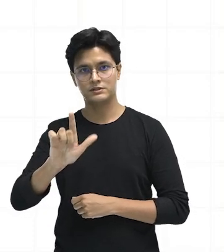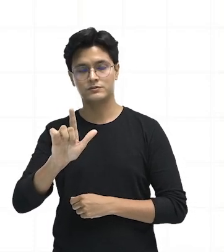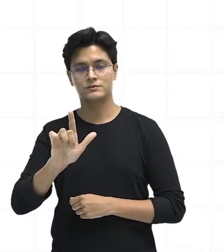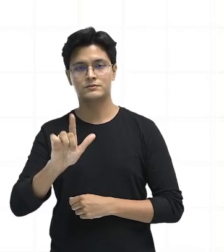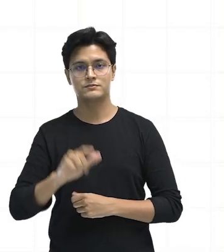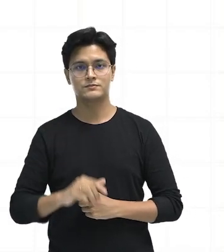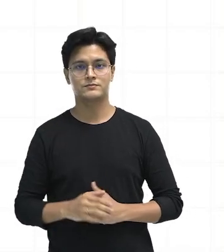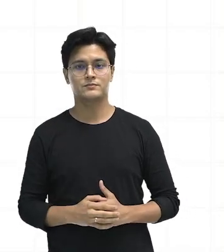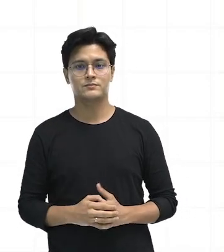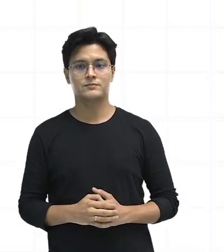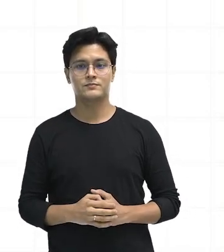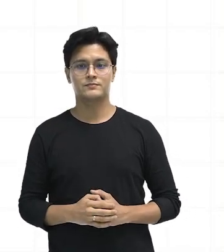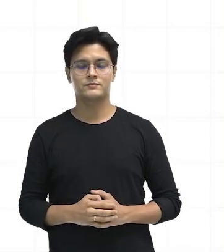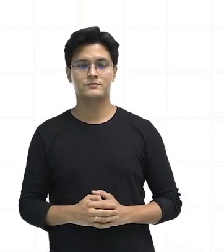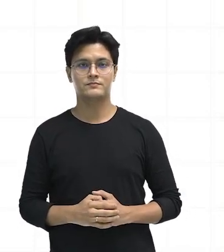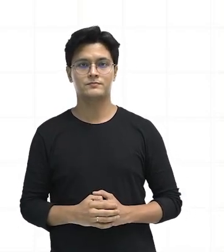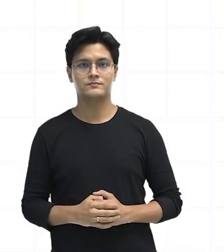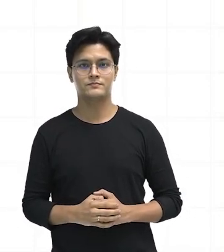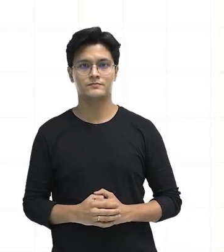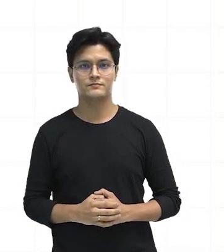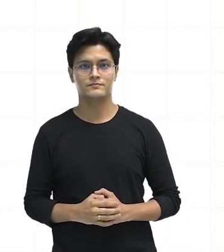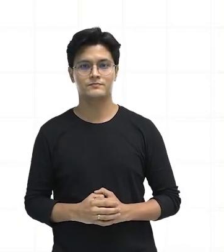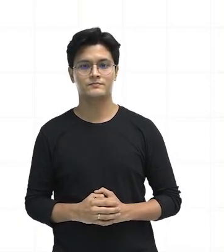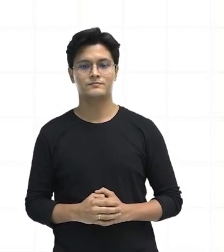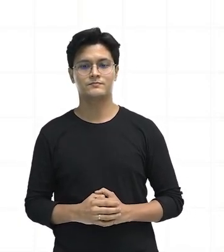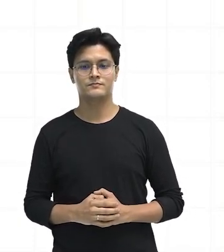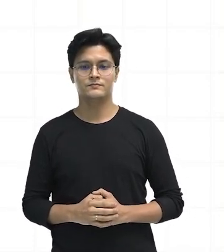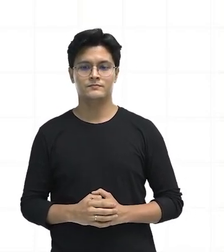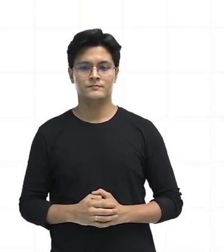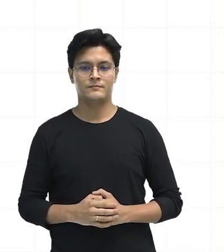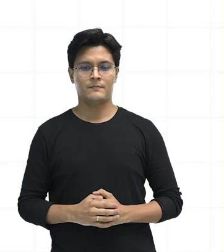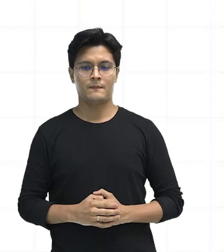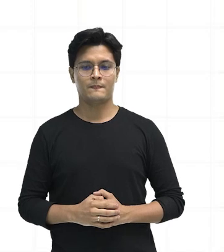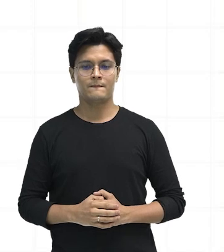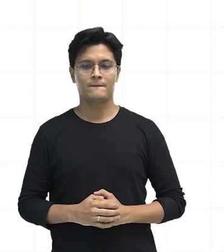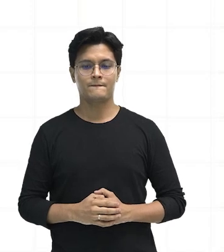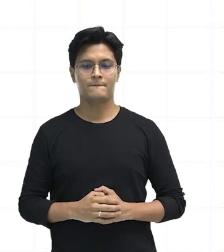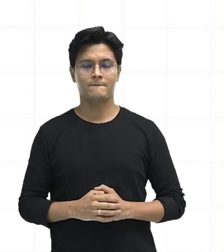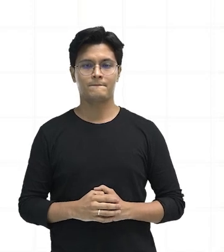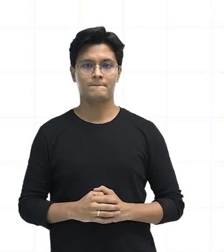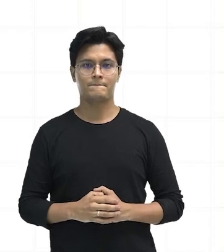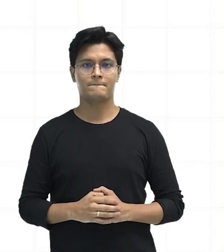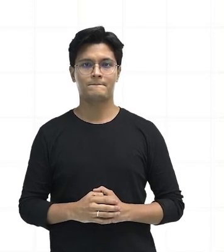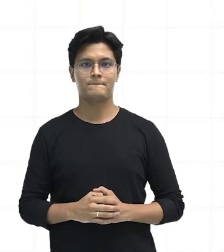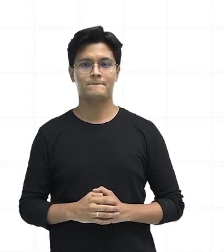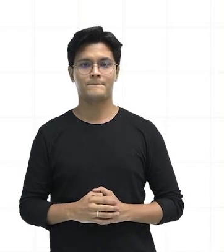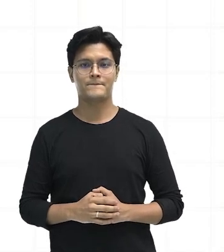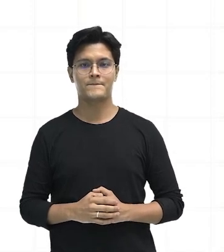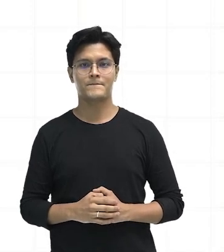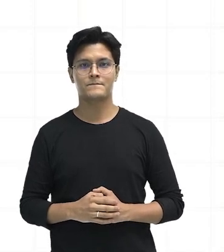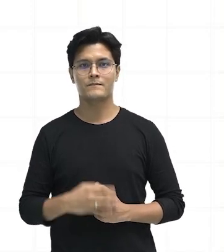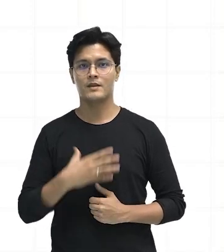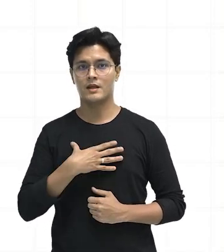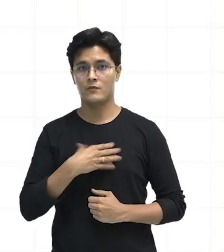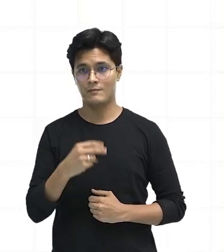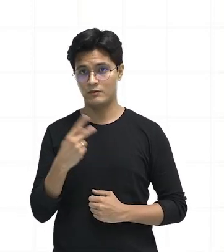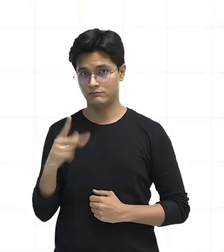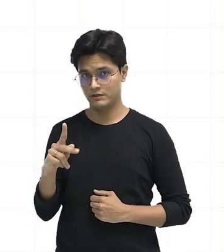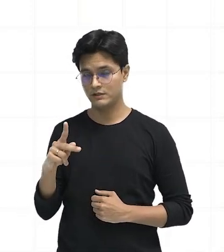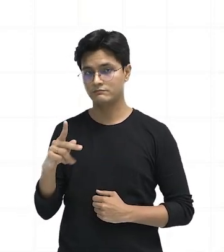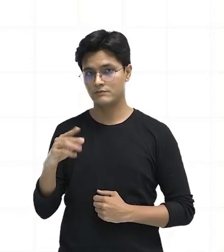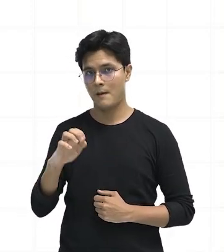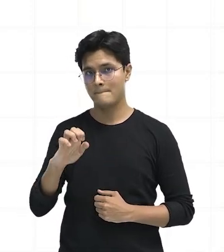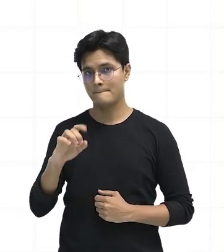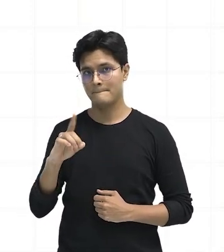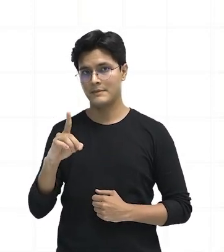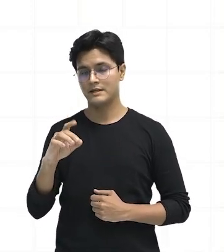colocar aqui embaixo, tá? 30.000 litros de água. Seu irmão Antônio, ó, essa